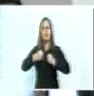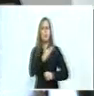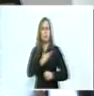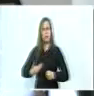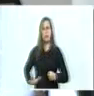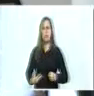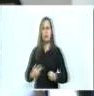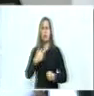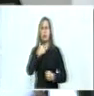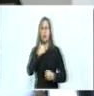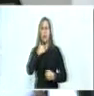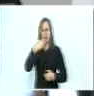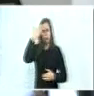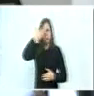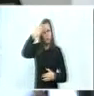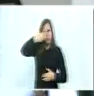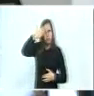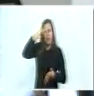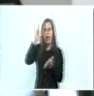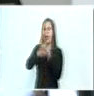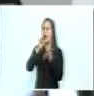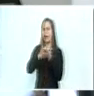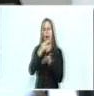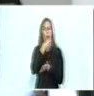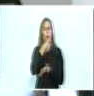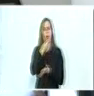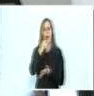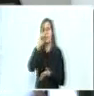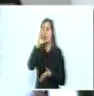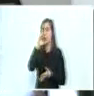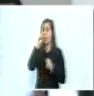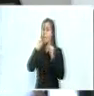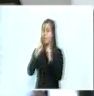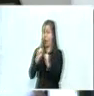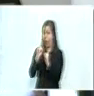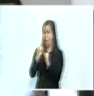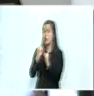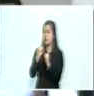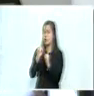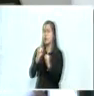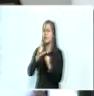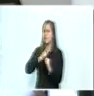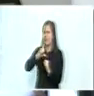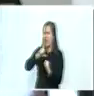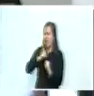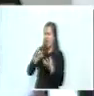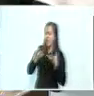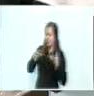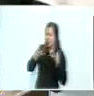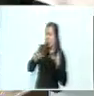para essa realidade. O homem não apenas pode como que deve, com o